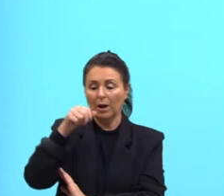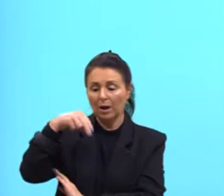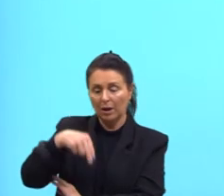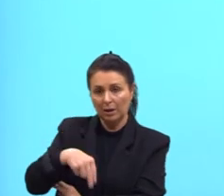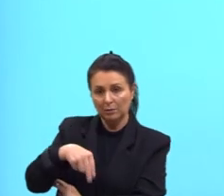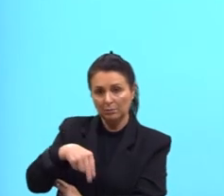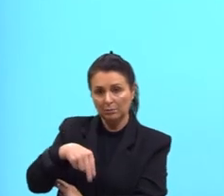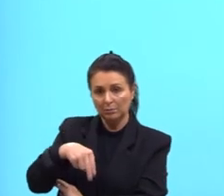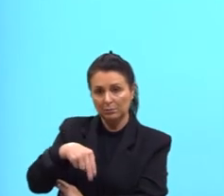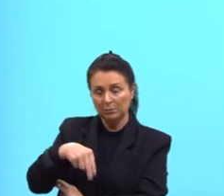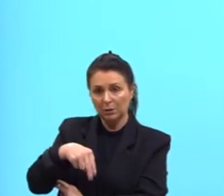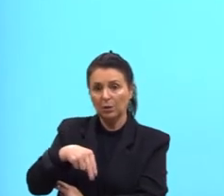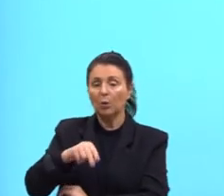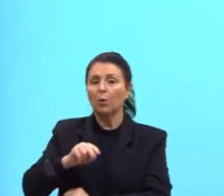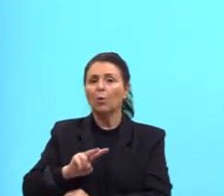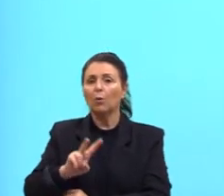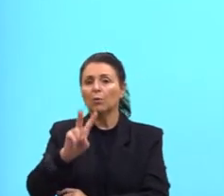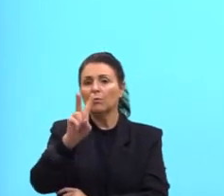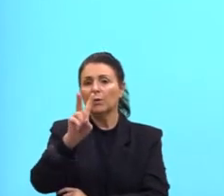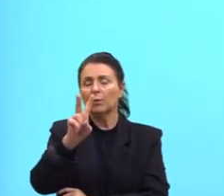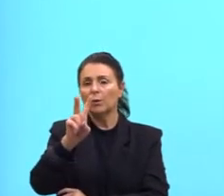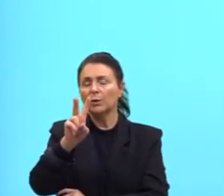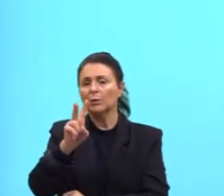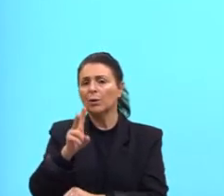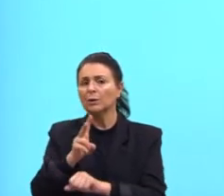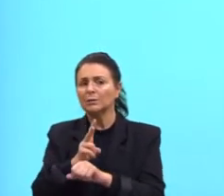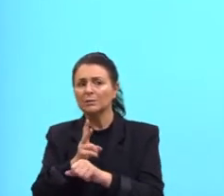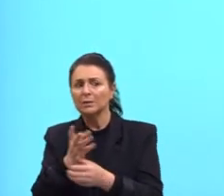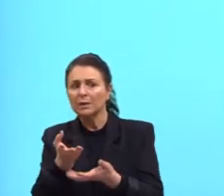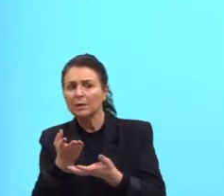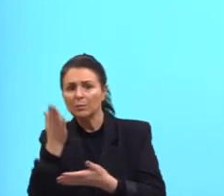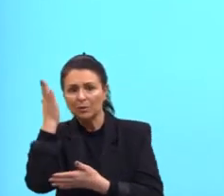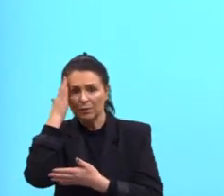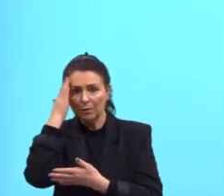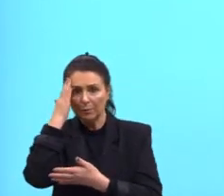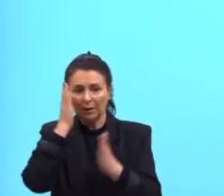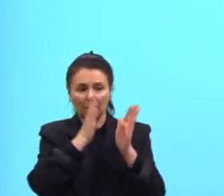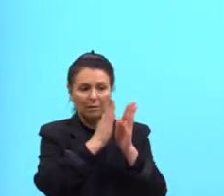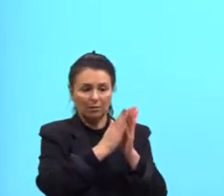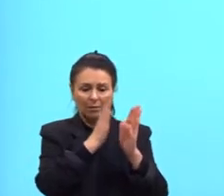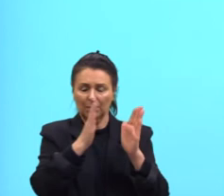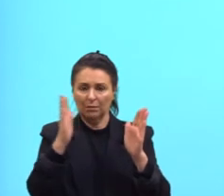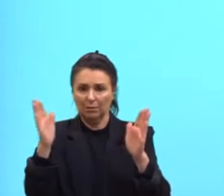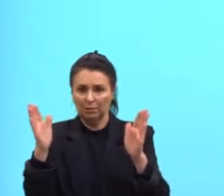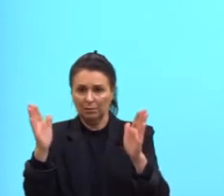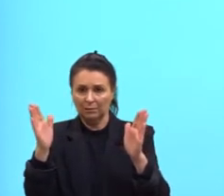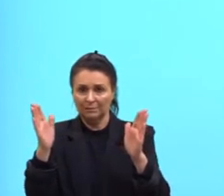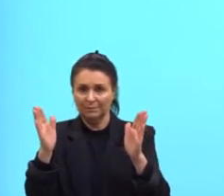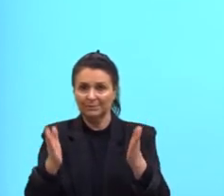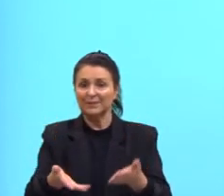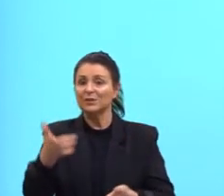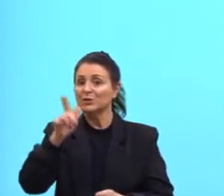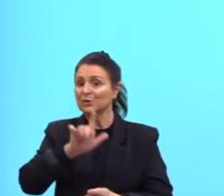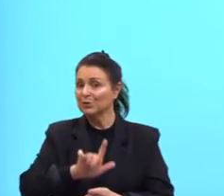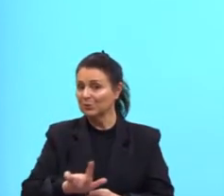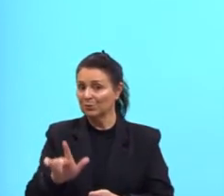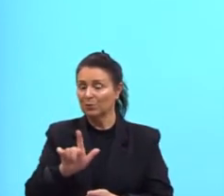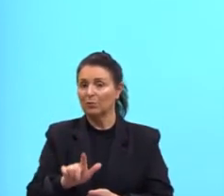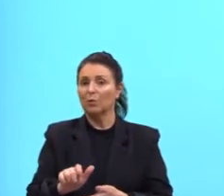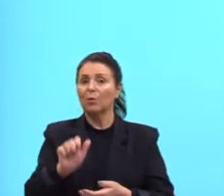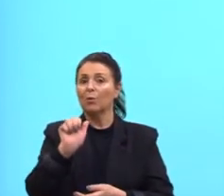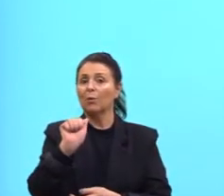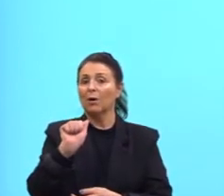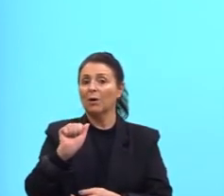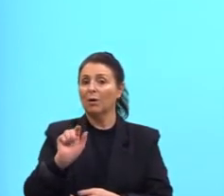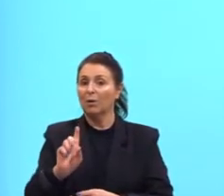an100 então o valor que nós buscamos eu abrir não nossa sequência e novamente a